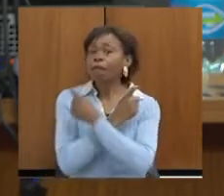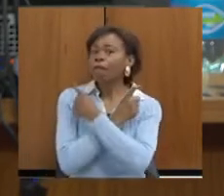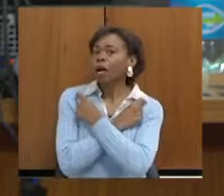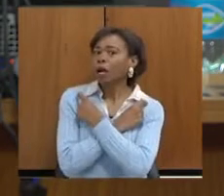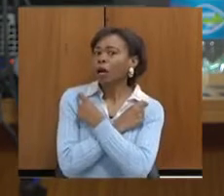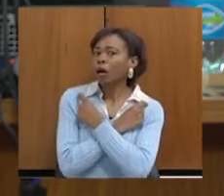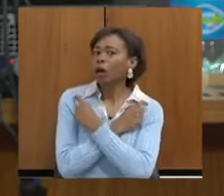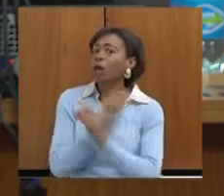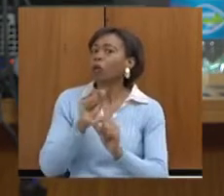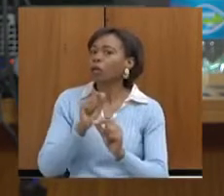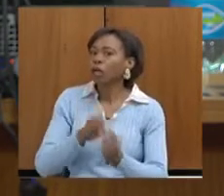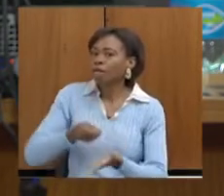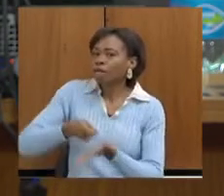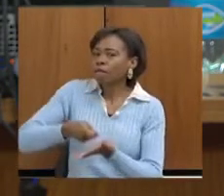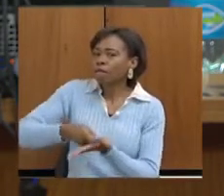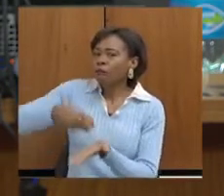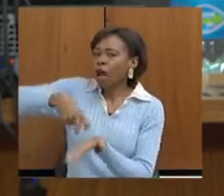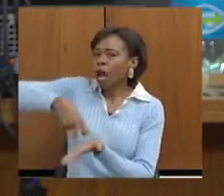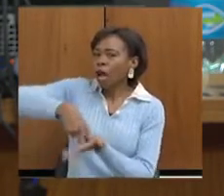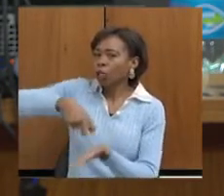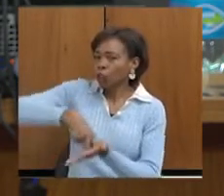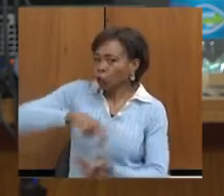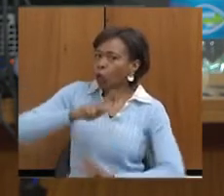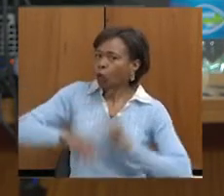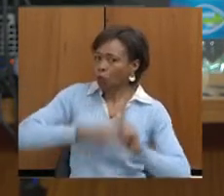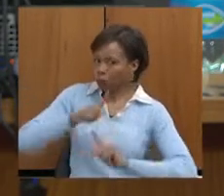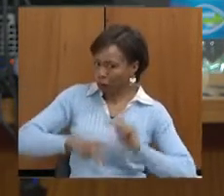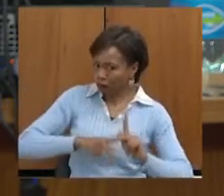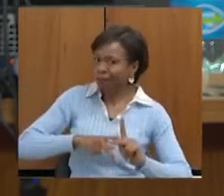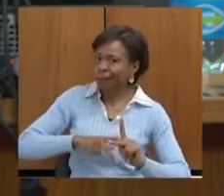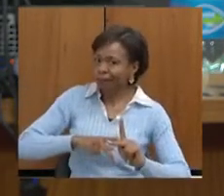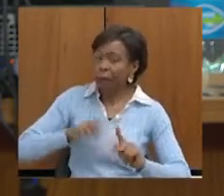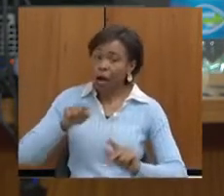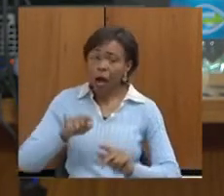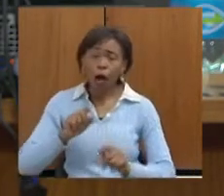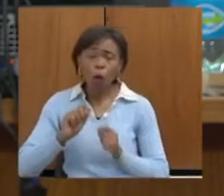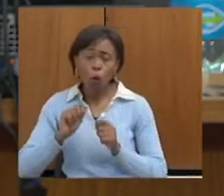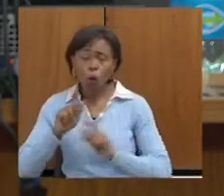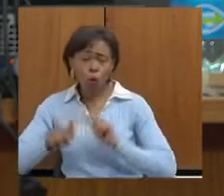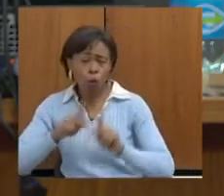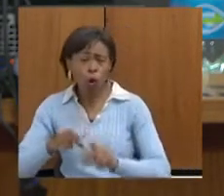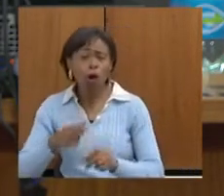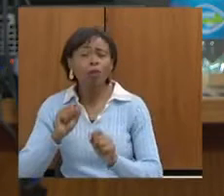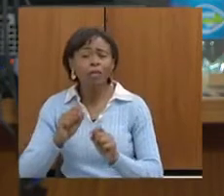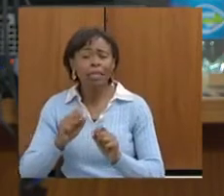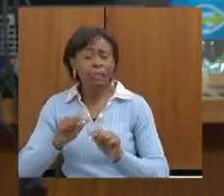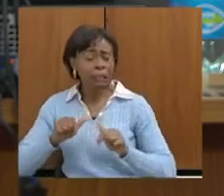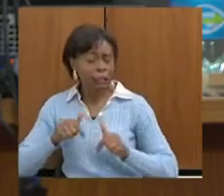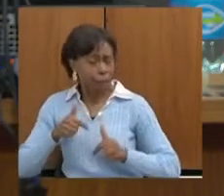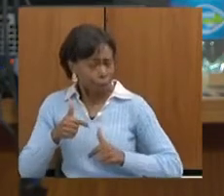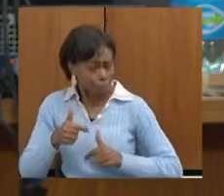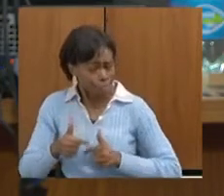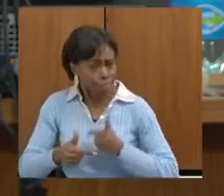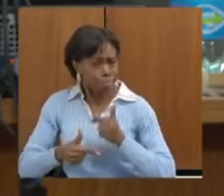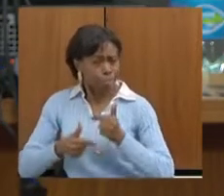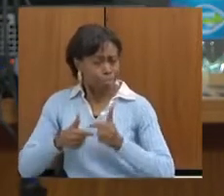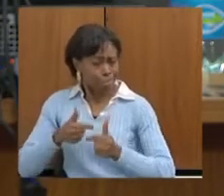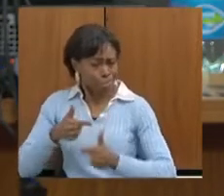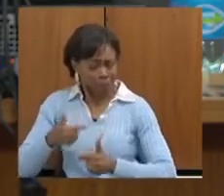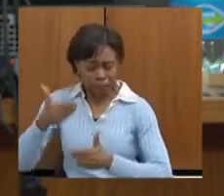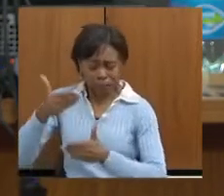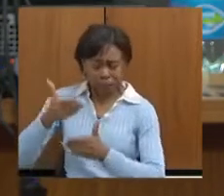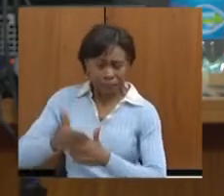né quando o povo vai ali amassar os tijolos fazer os tijolos que o serviço do Povo era pesado ali no Egito